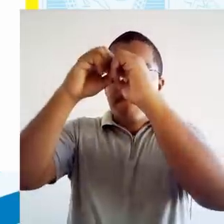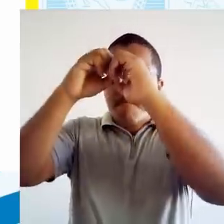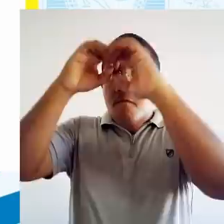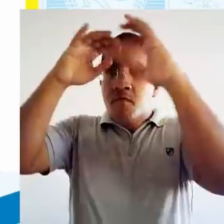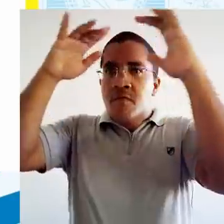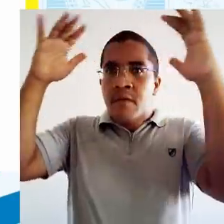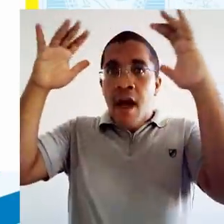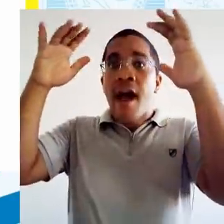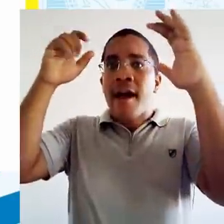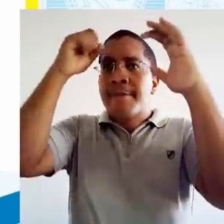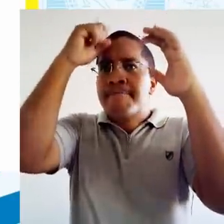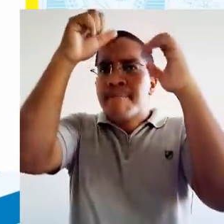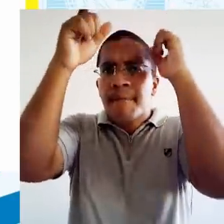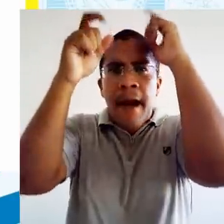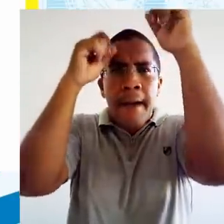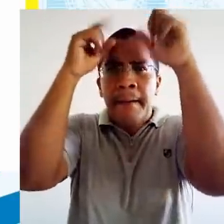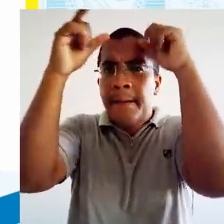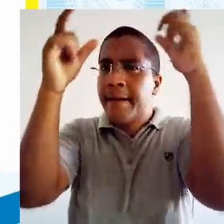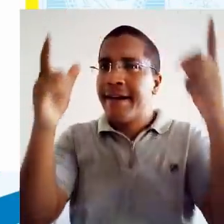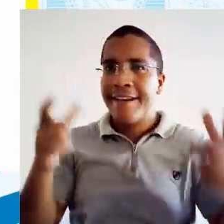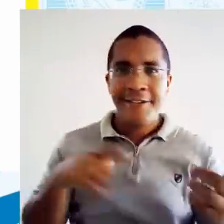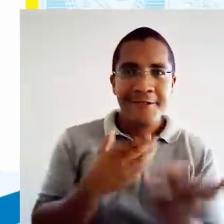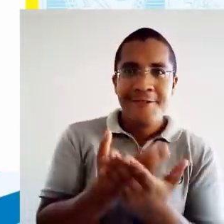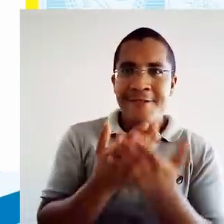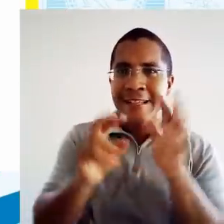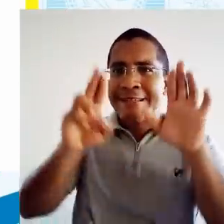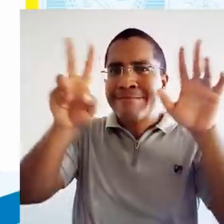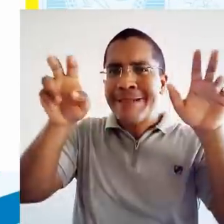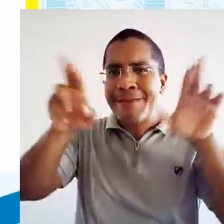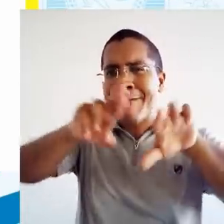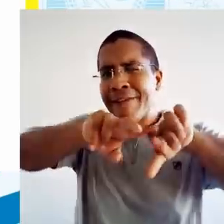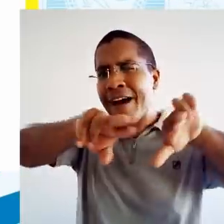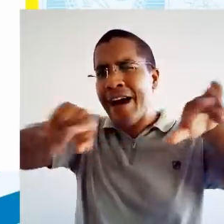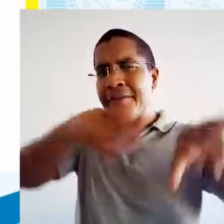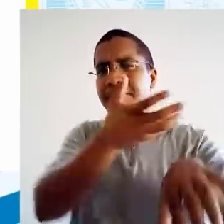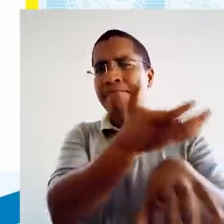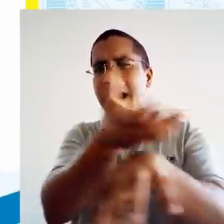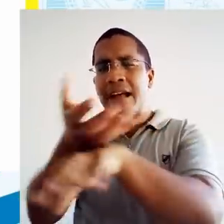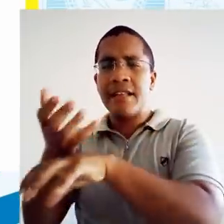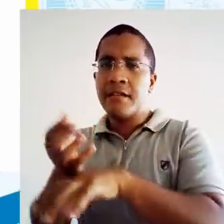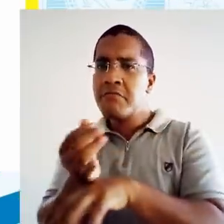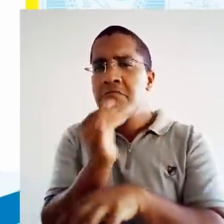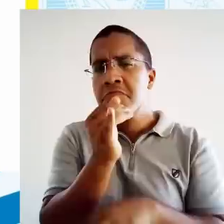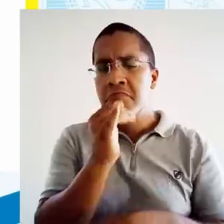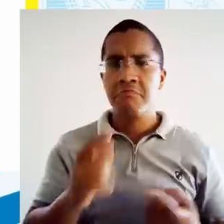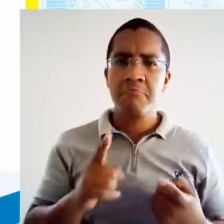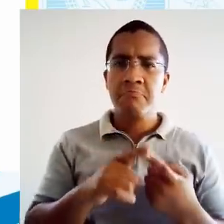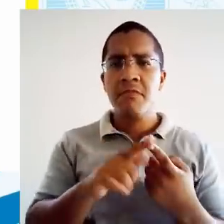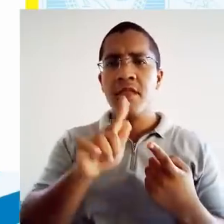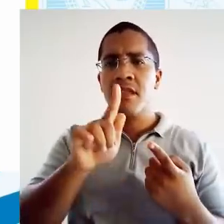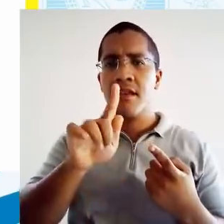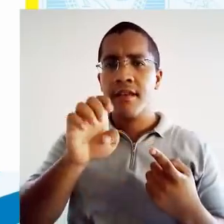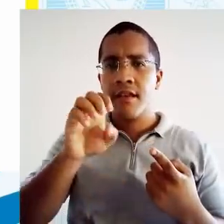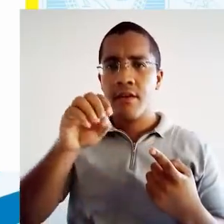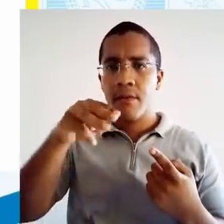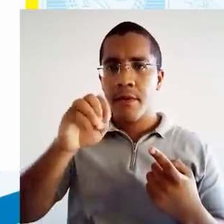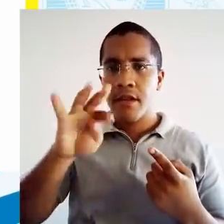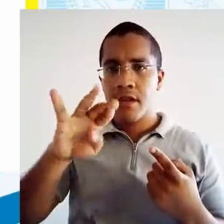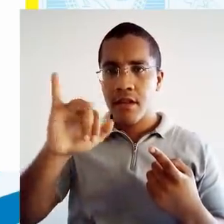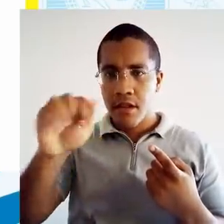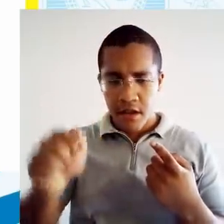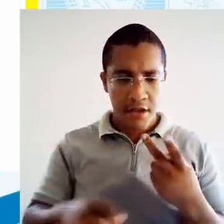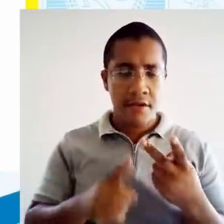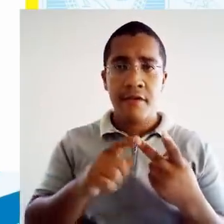criatividade e estudar práticas e conceitos relacionados a diferentes disciplinas, tais como